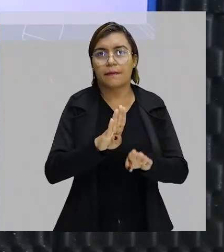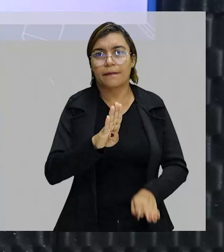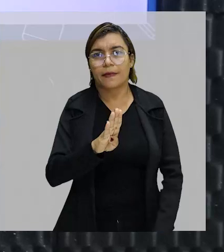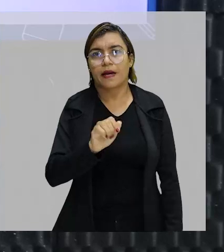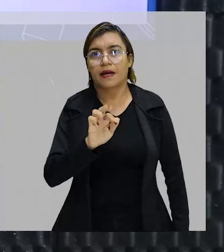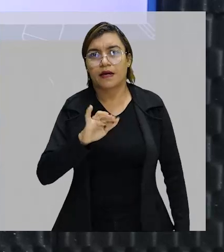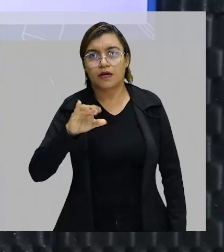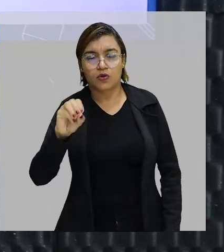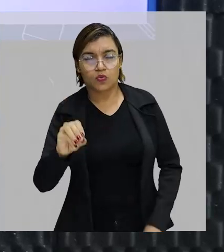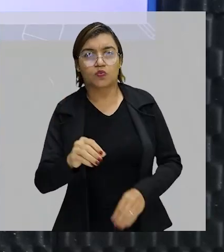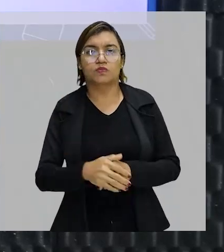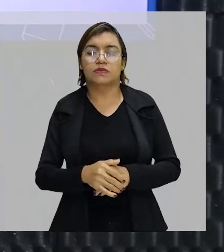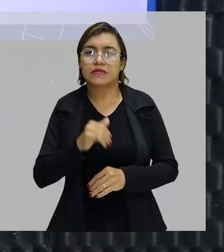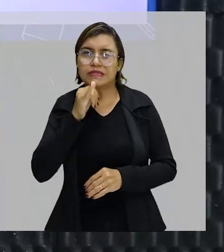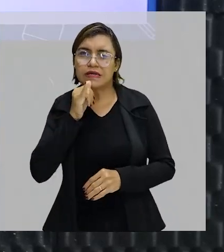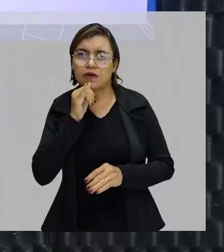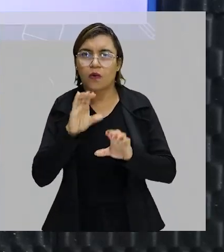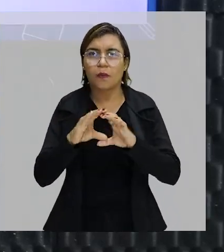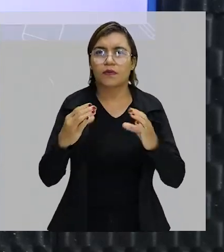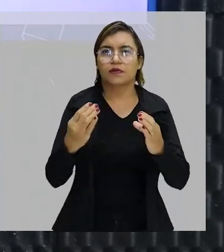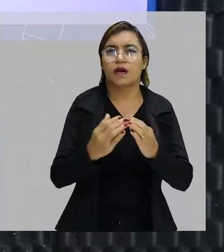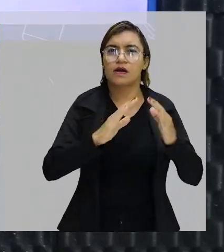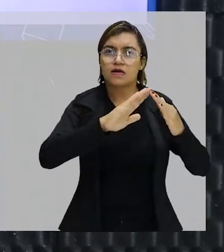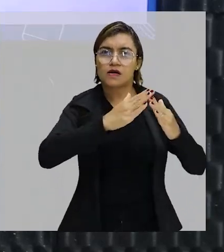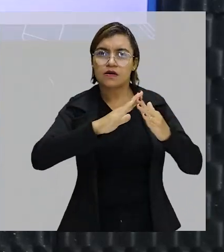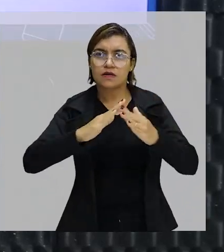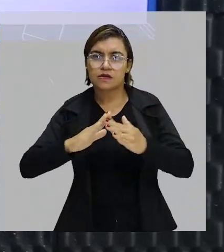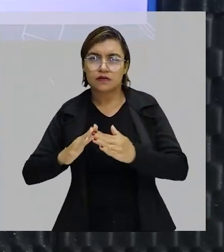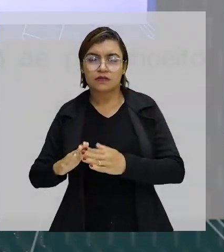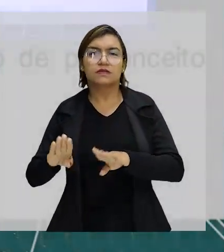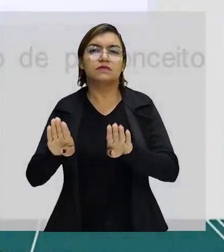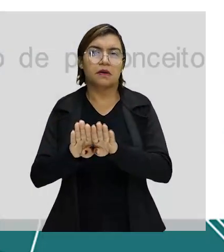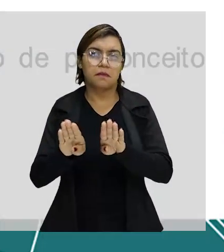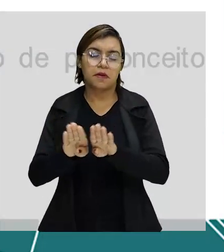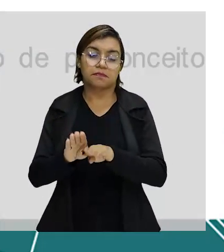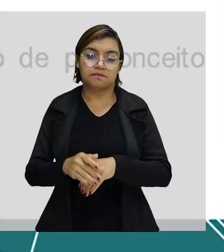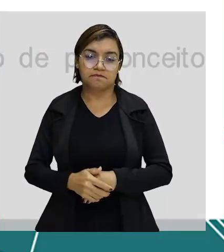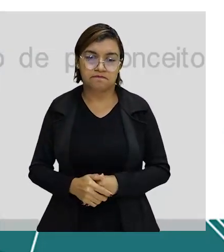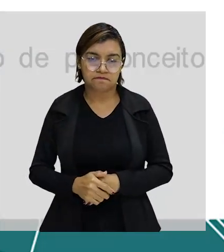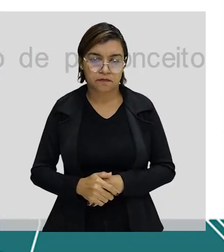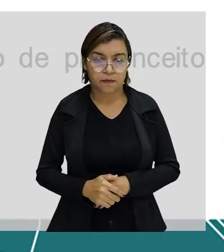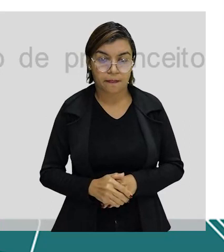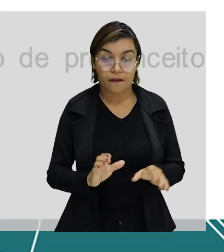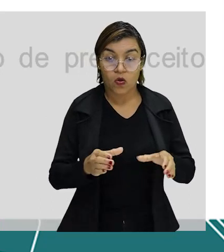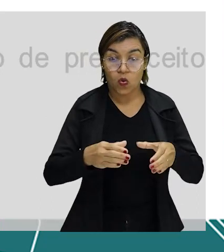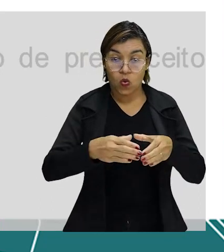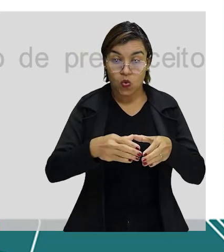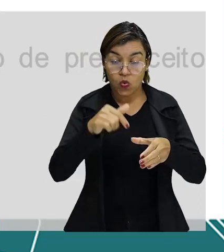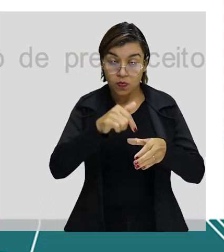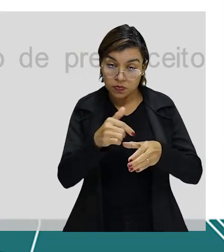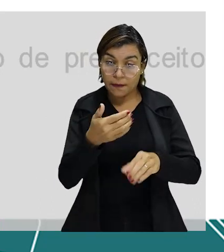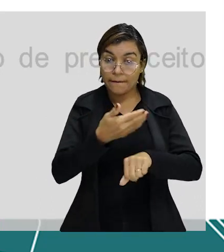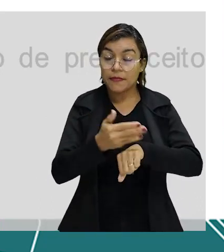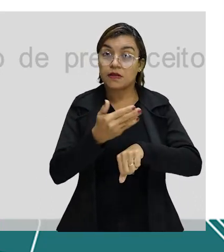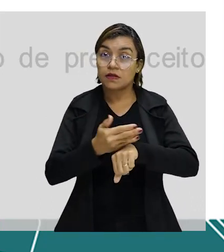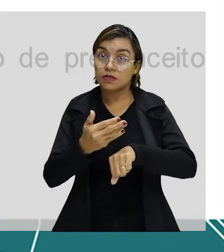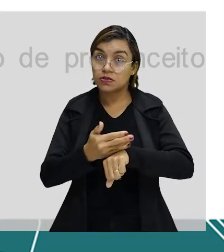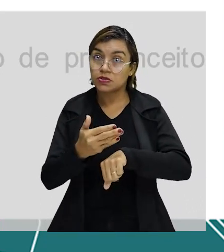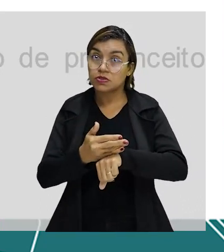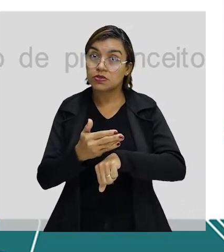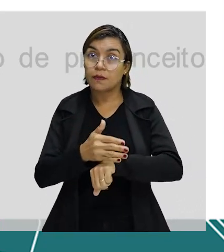periféricas, de comunidades, de favelas, daí por diante. Os grupos que praticam preconceito